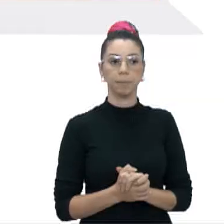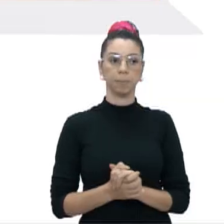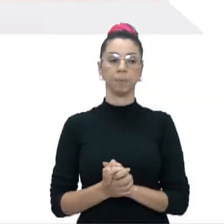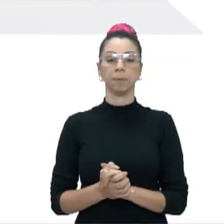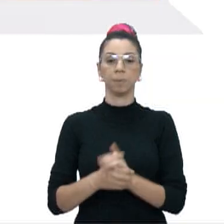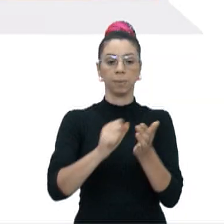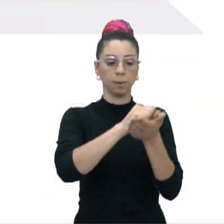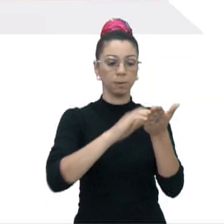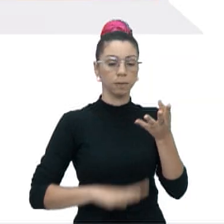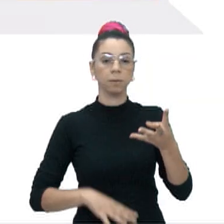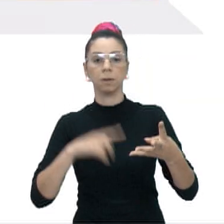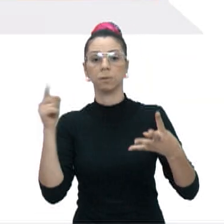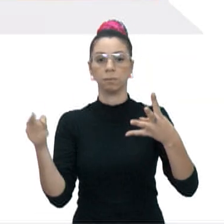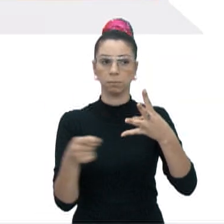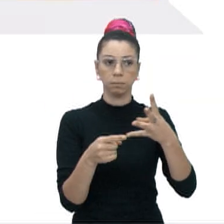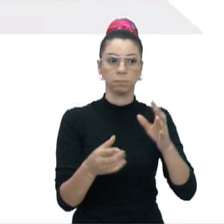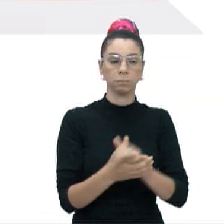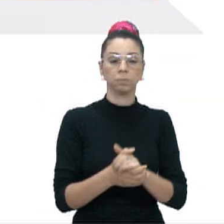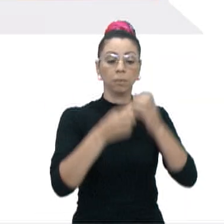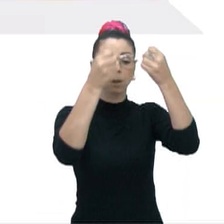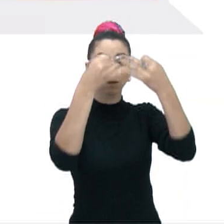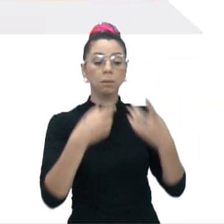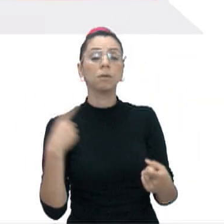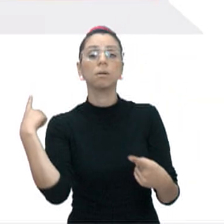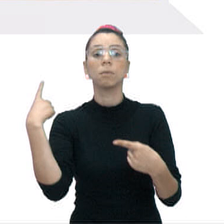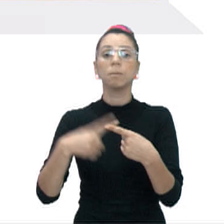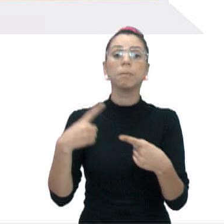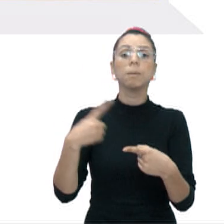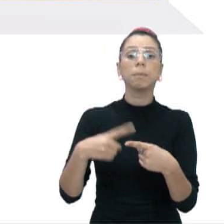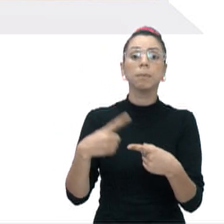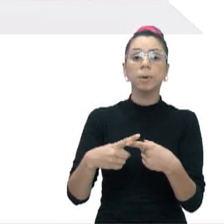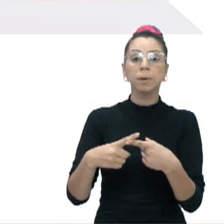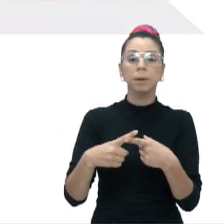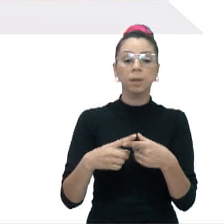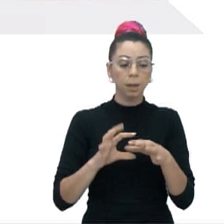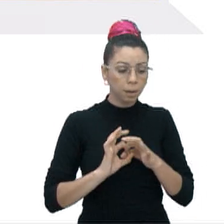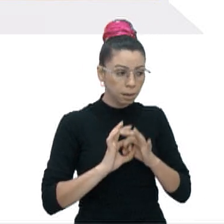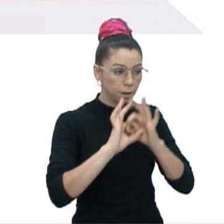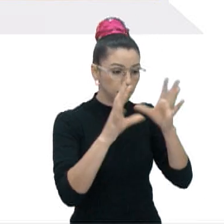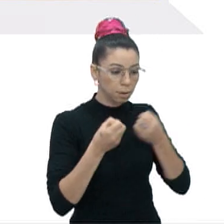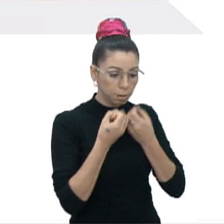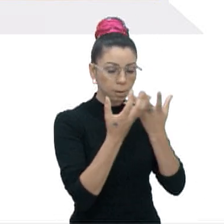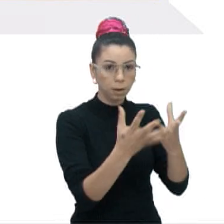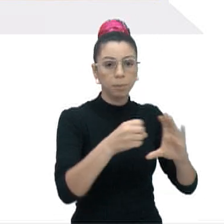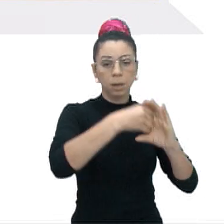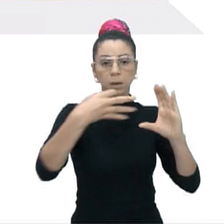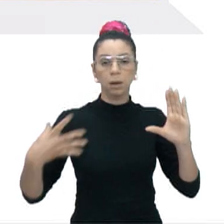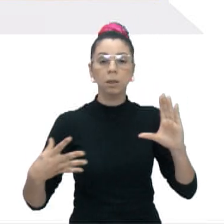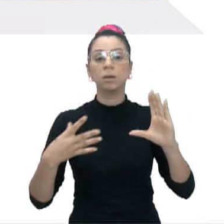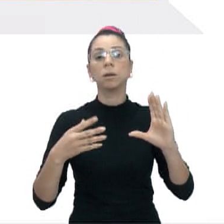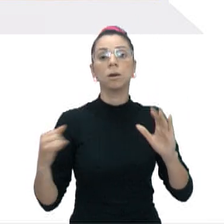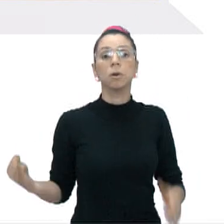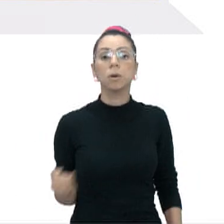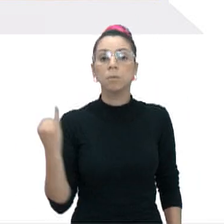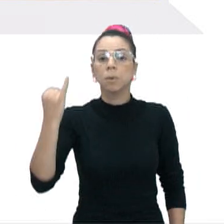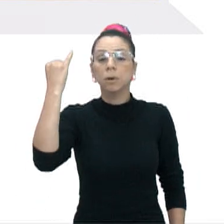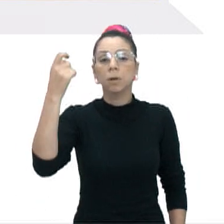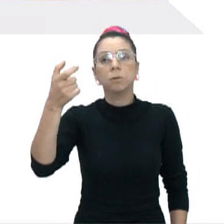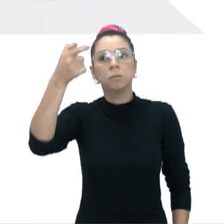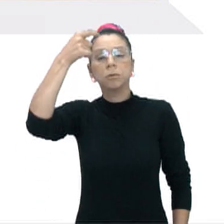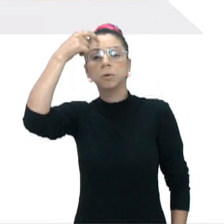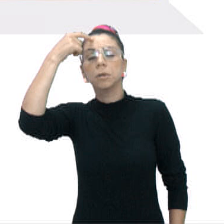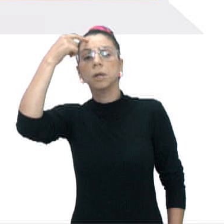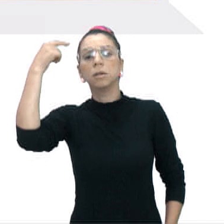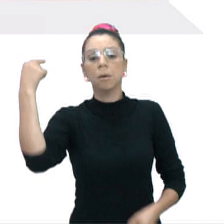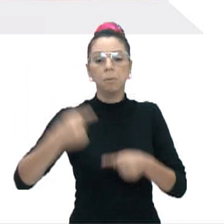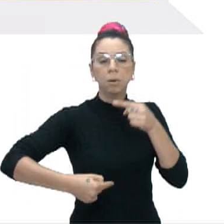Atividade 4. Explique por que a liberdade de expressão é uma característica importante para o pensamento político,